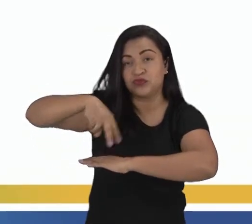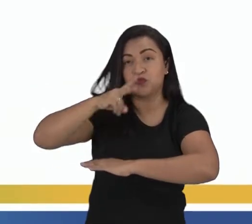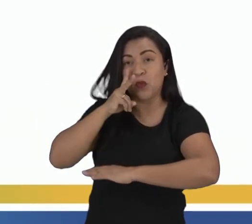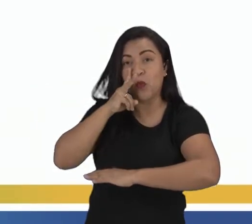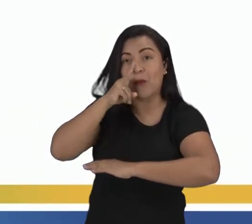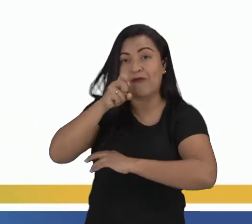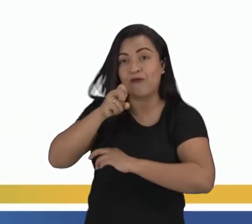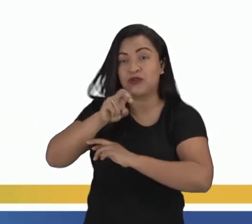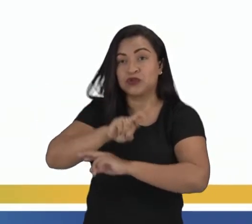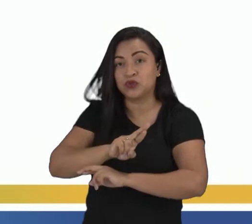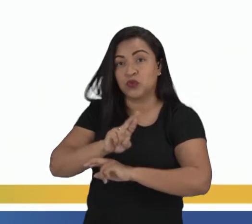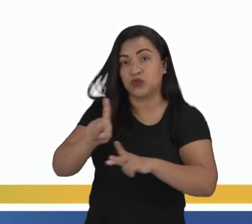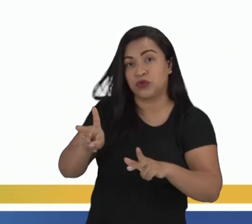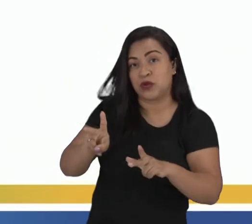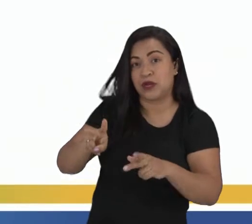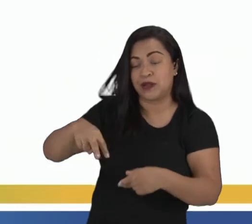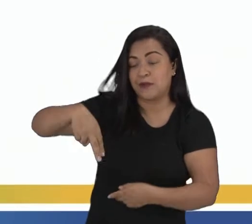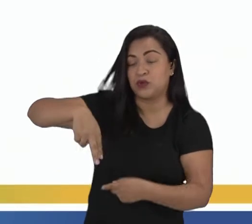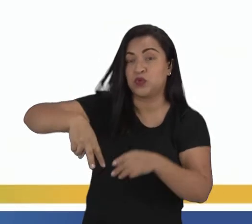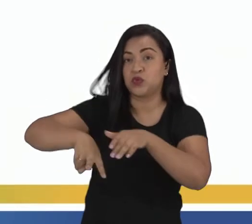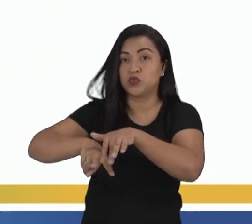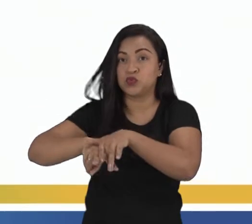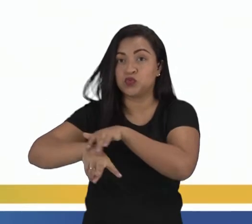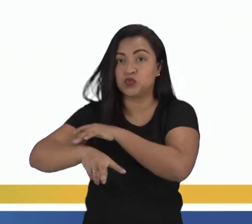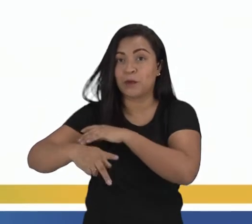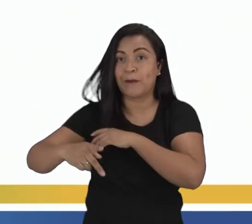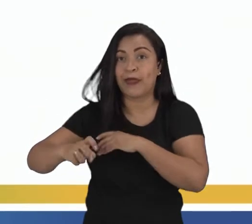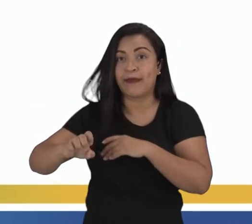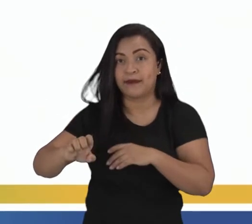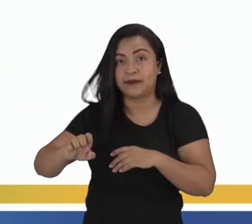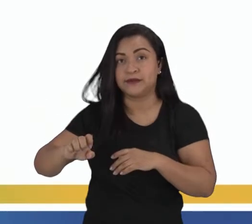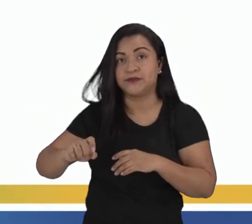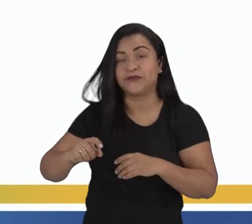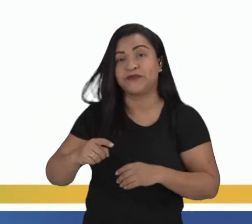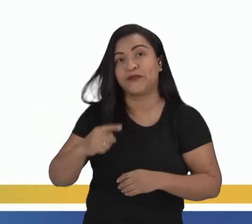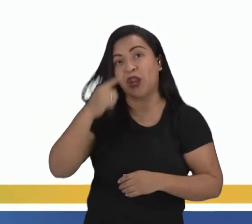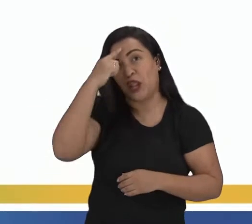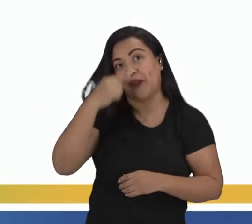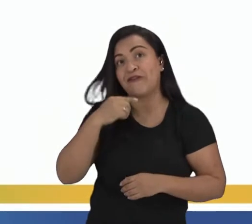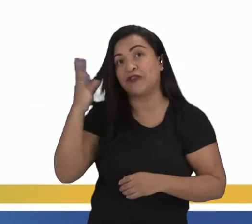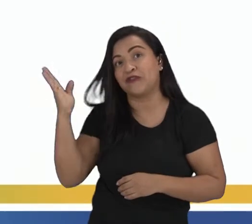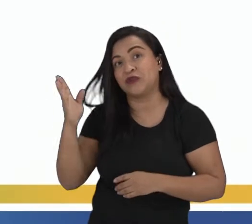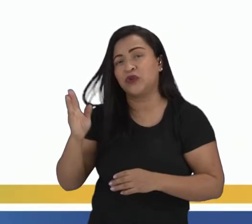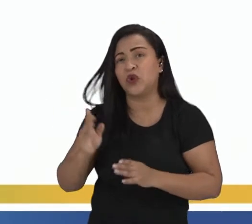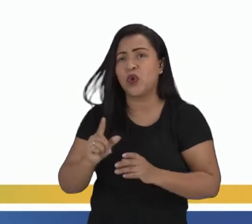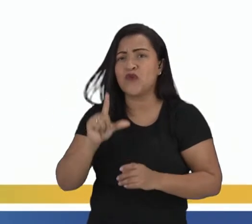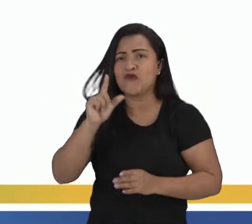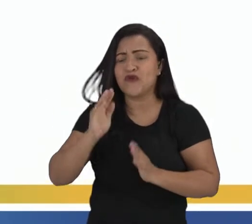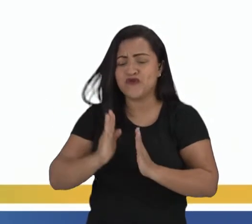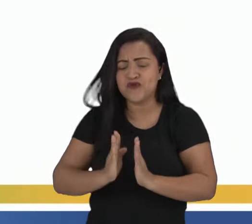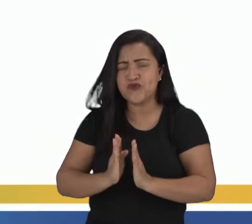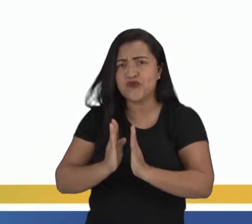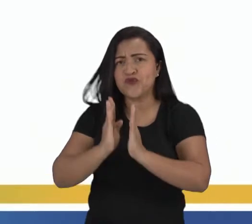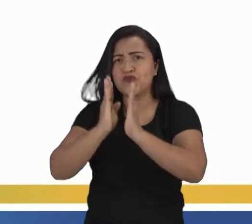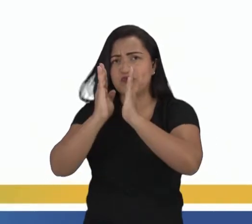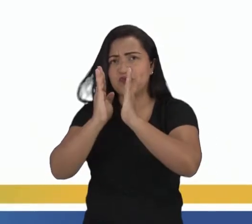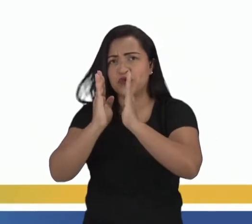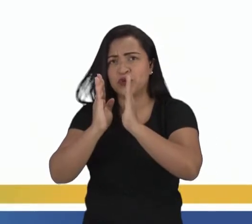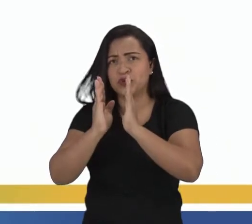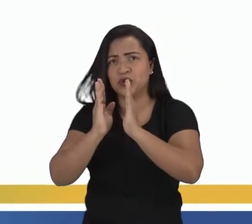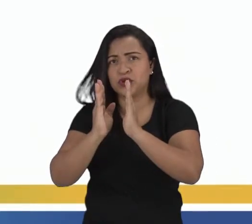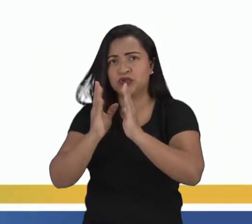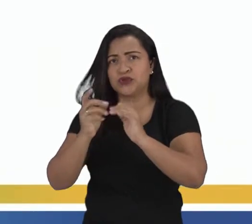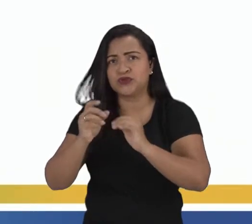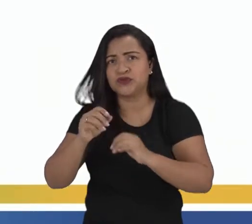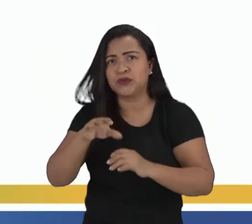mesma direção, no pé. Temos na fotografia ao lado um foguetinho sendo lançado. Nós temos aí os